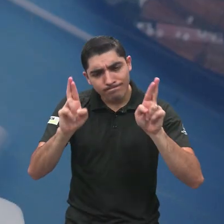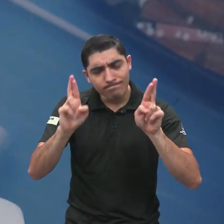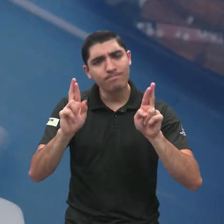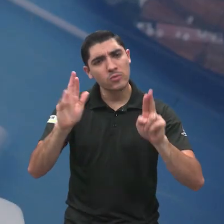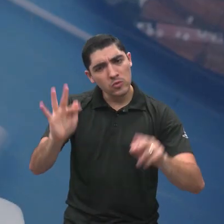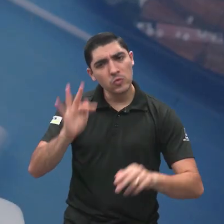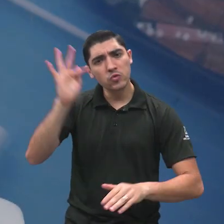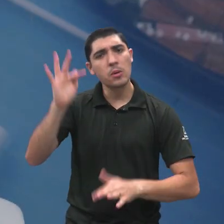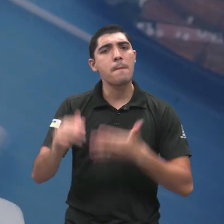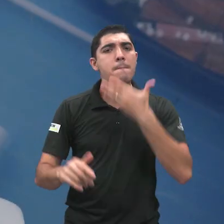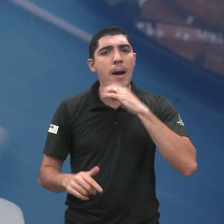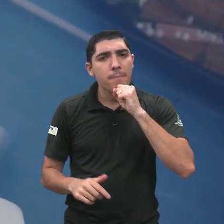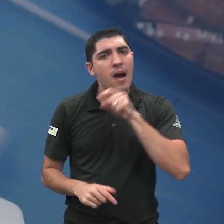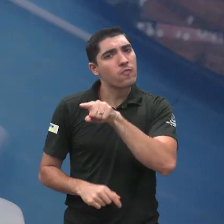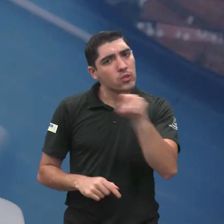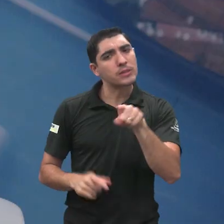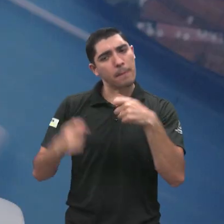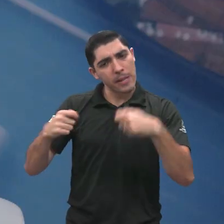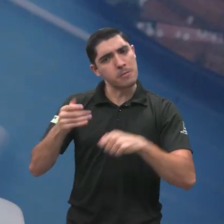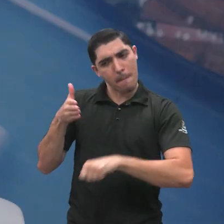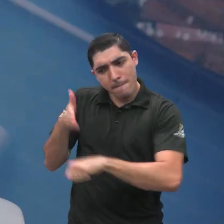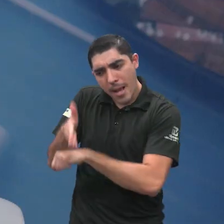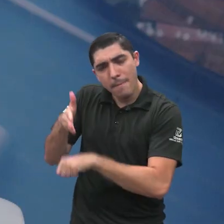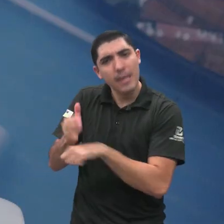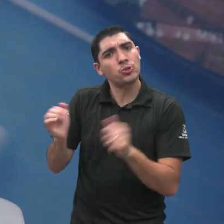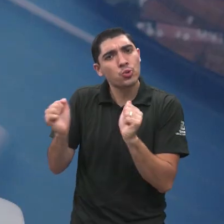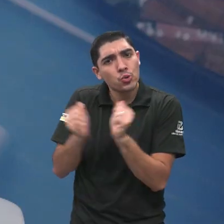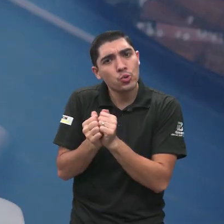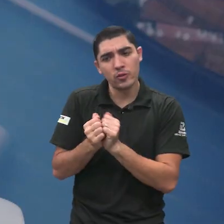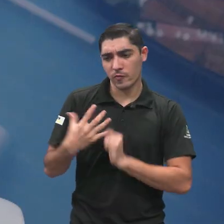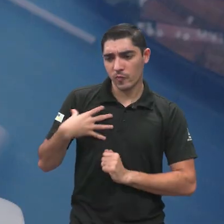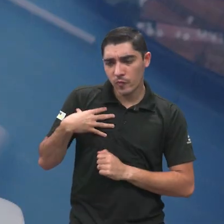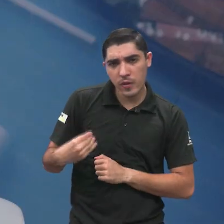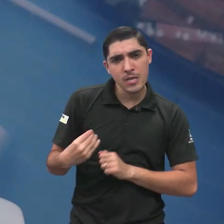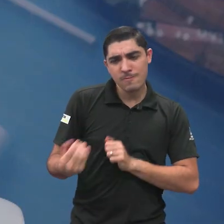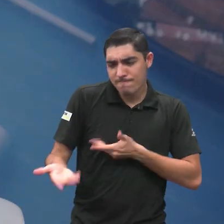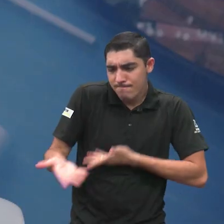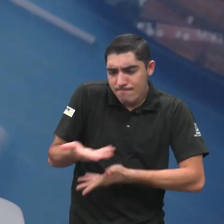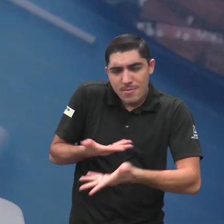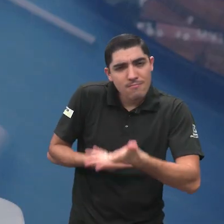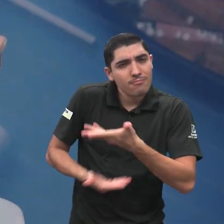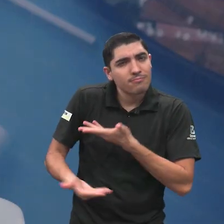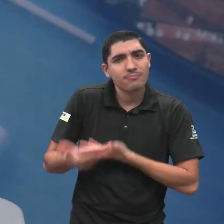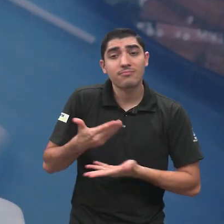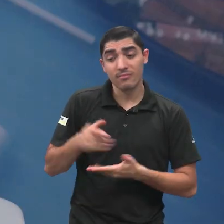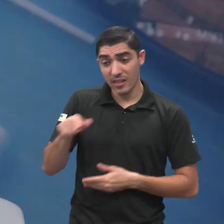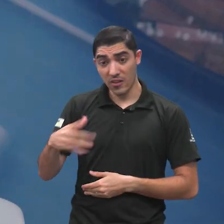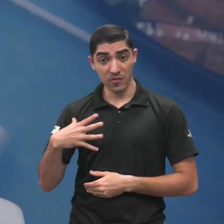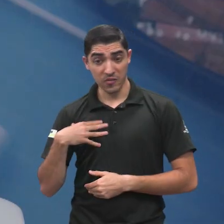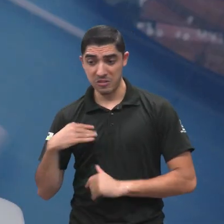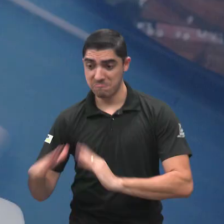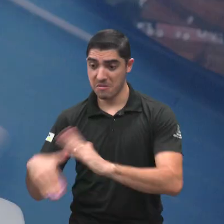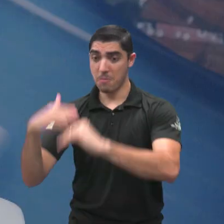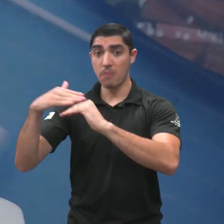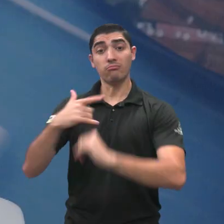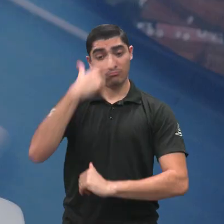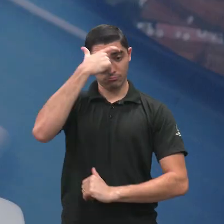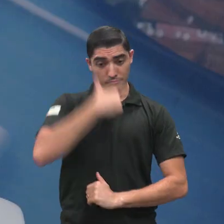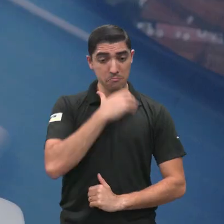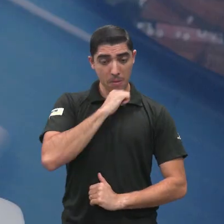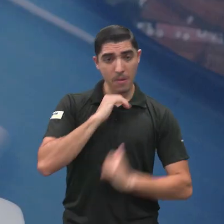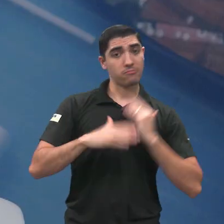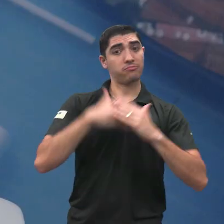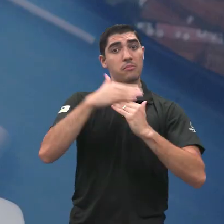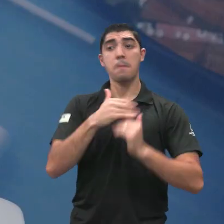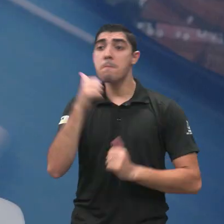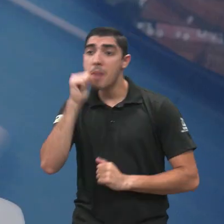pais participativos, mais presentes na vida desse filho. Tanto o filho ganha, como esse pai,